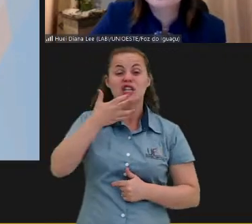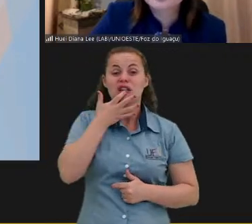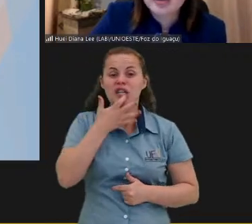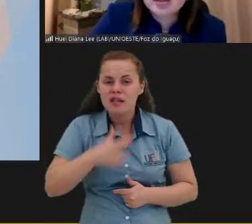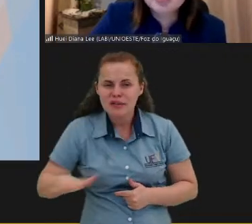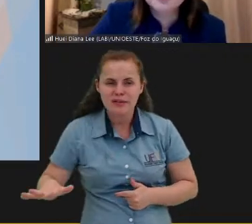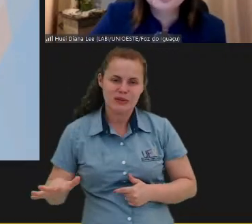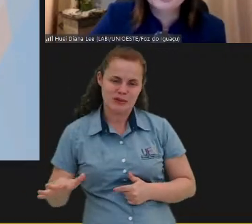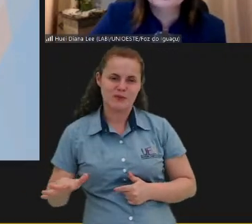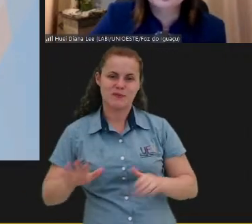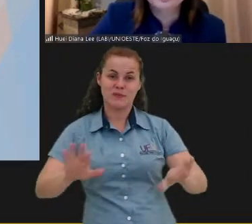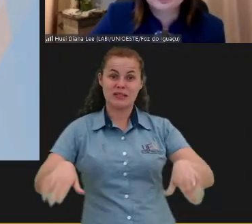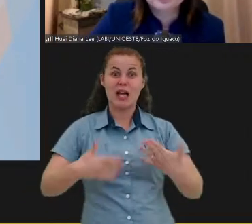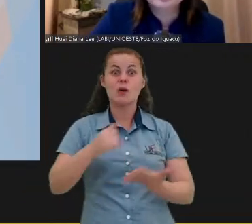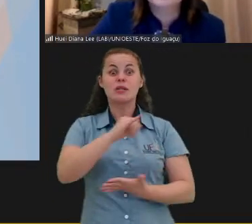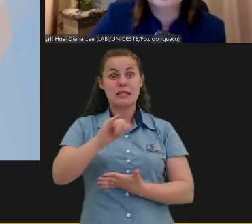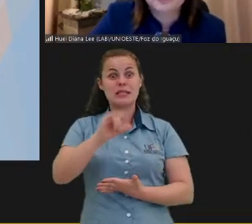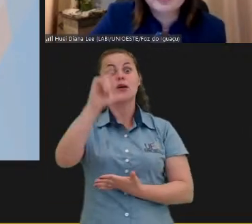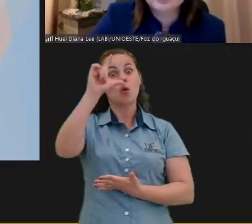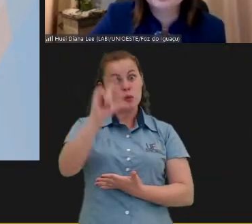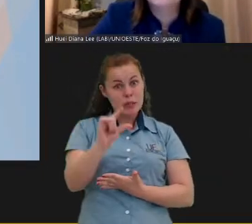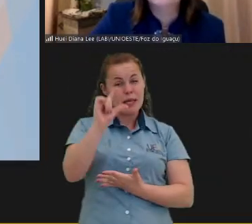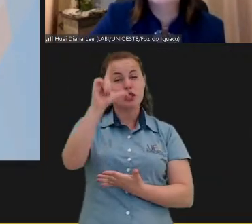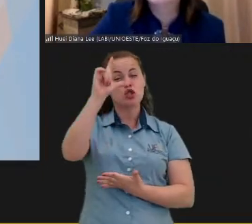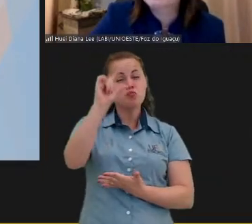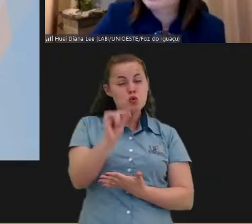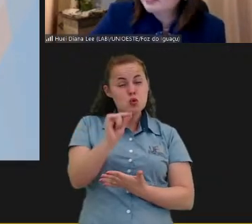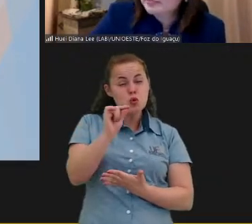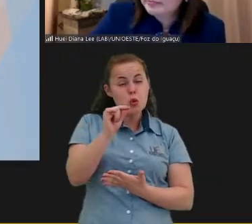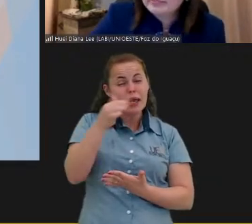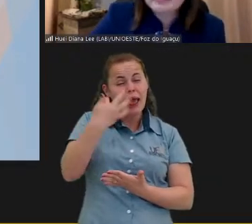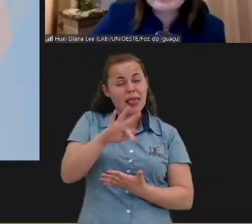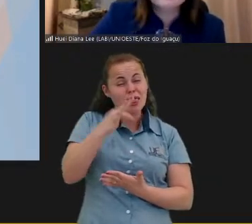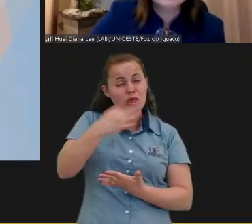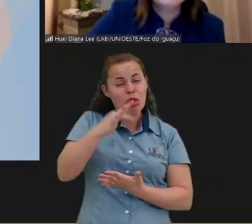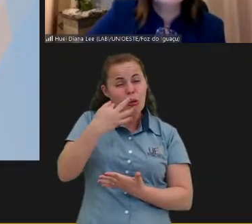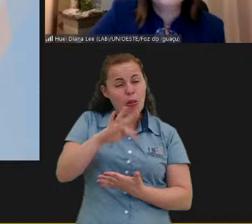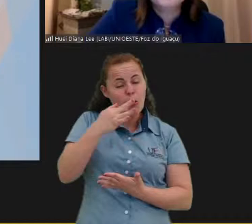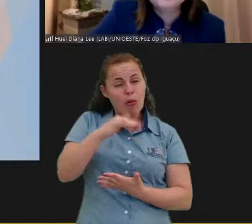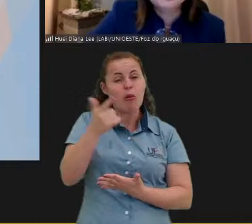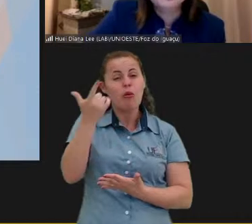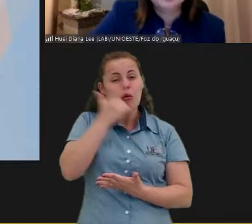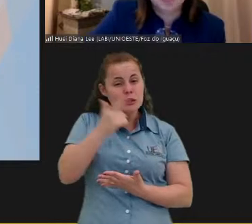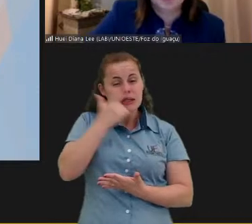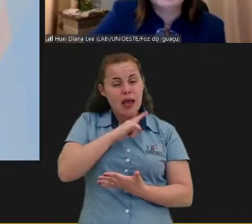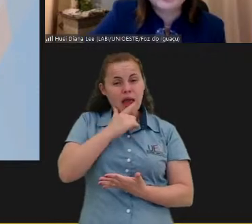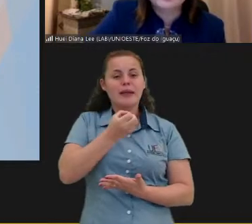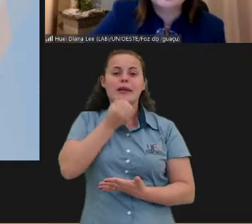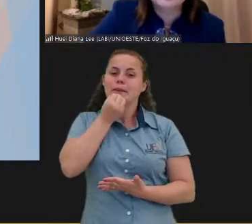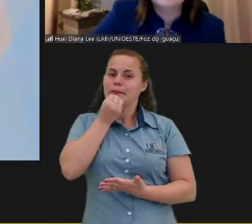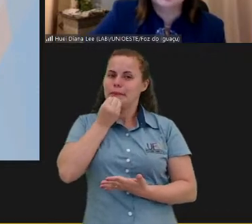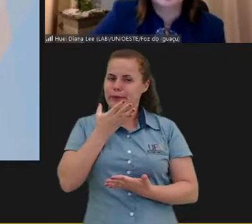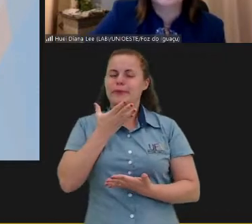gente consegue diminuir a dor, consegue prover mais conforto, isso é um benefício enorme que a ciência pode